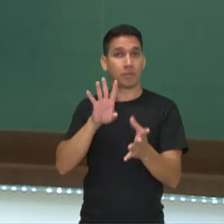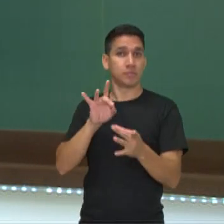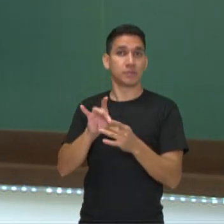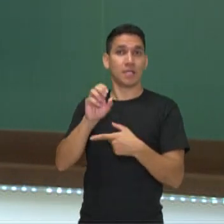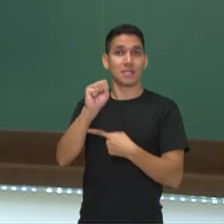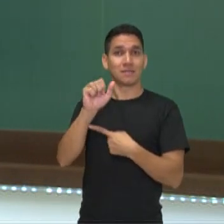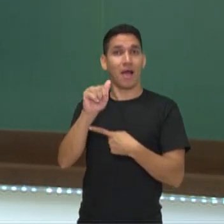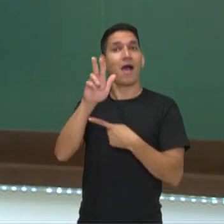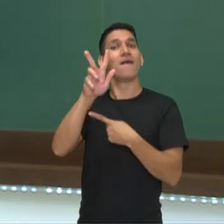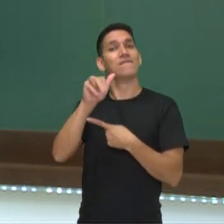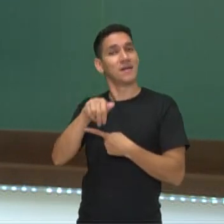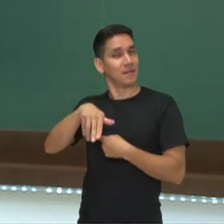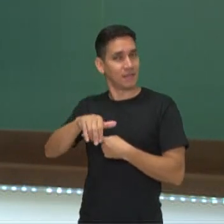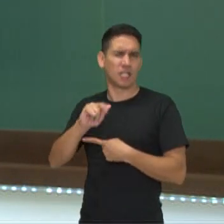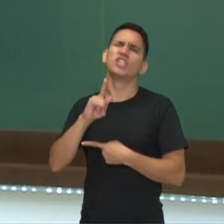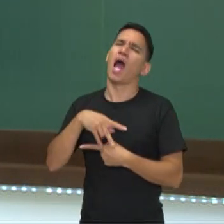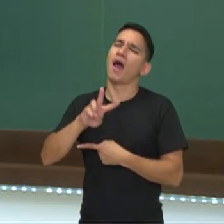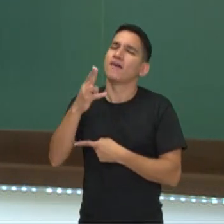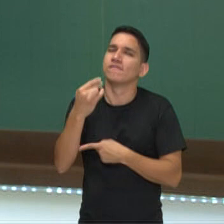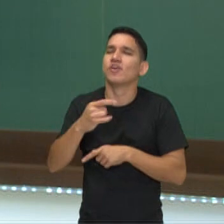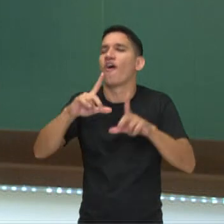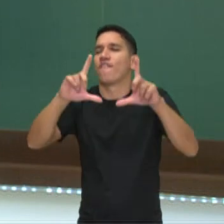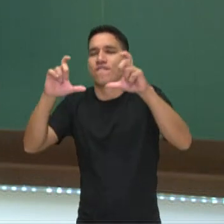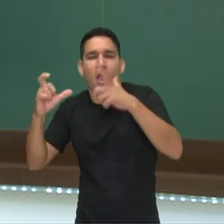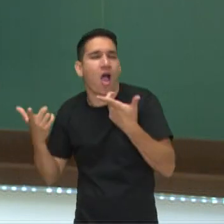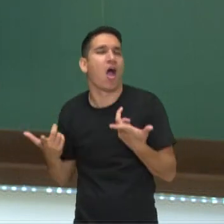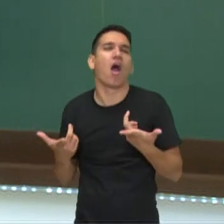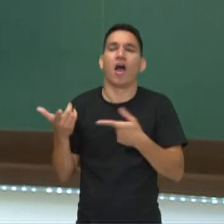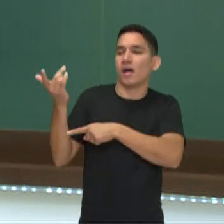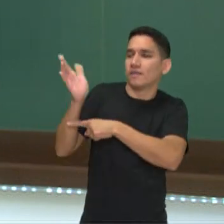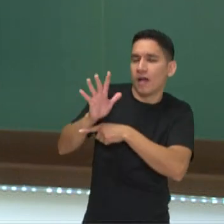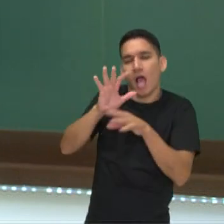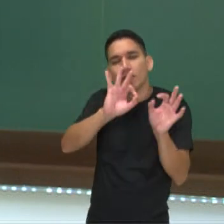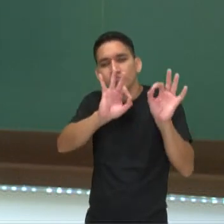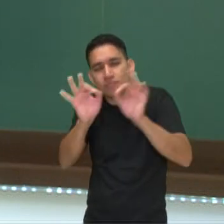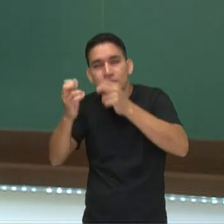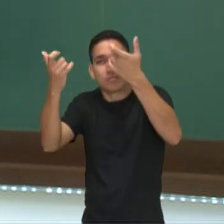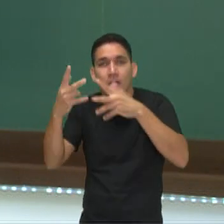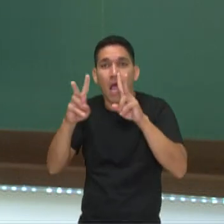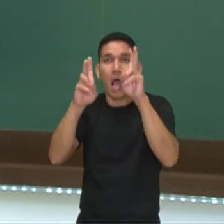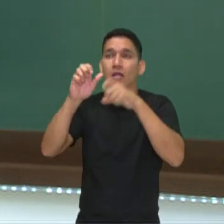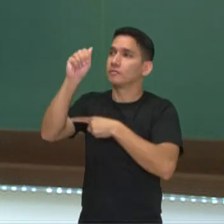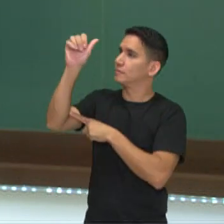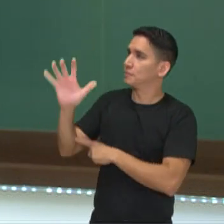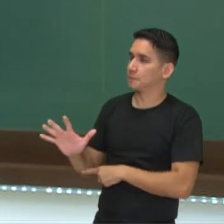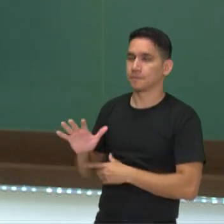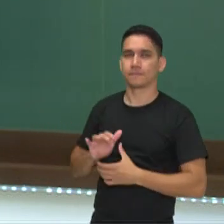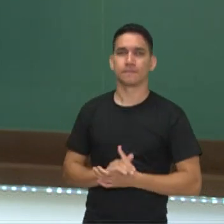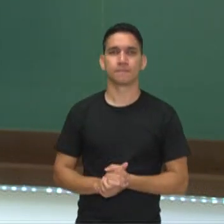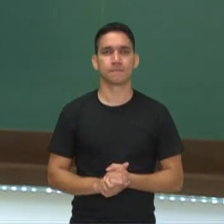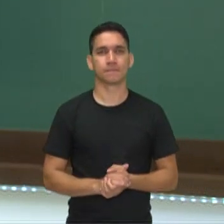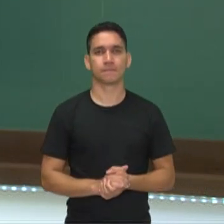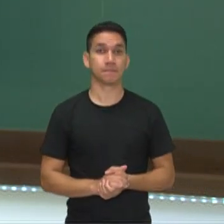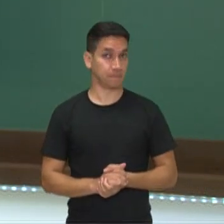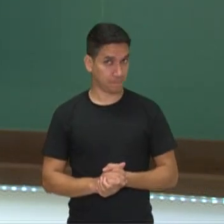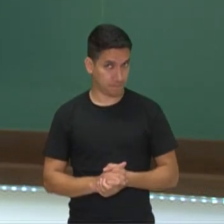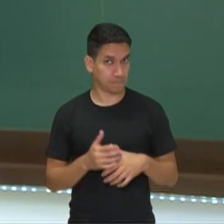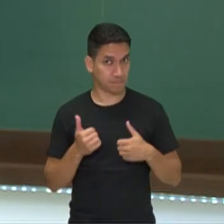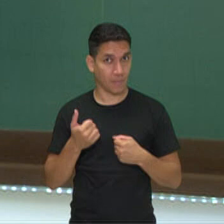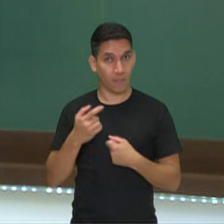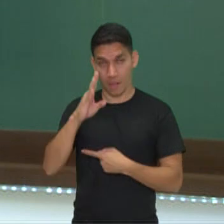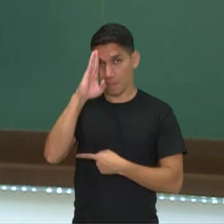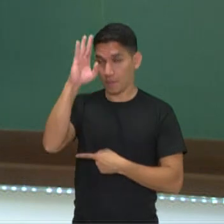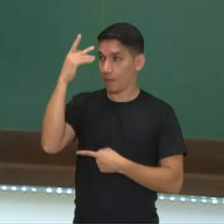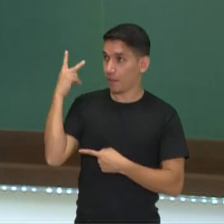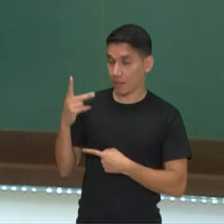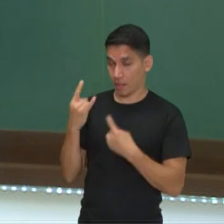já viu muitas vezes em fotografias, em vídeos, falando sobre o continente africano. Ok? O destaque dela,